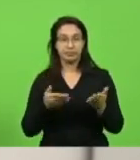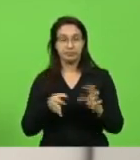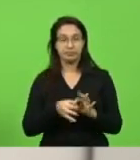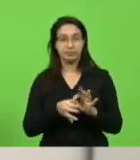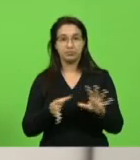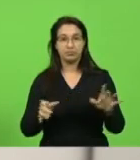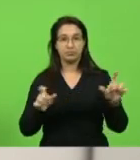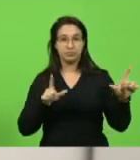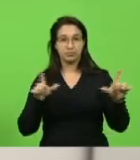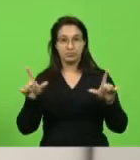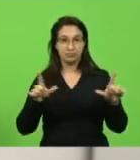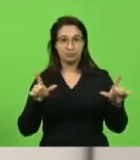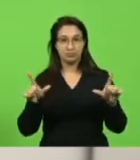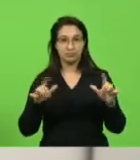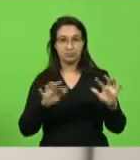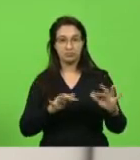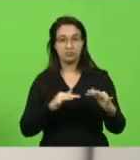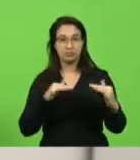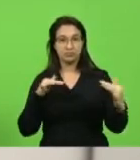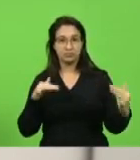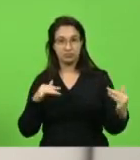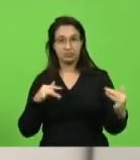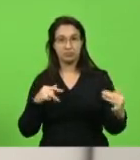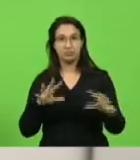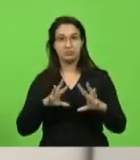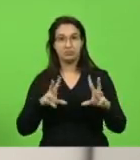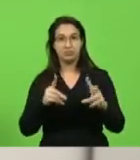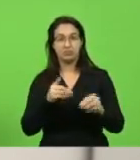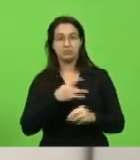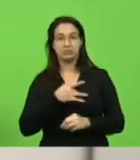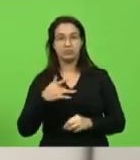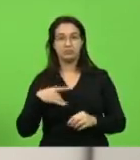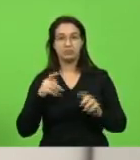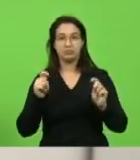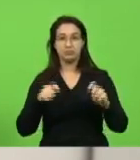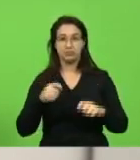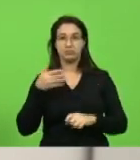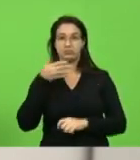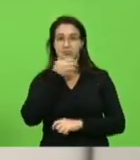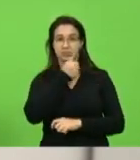de resguardar a nossa saúde e de todos que acompanham esse julgamento.